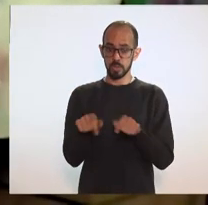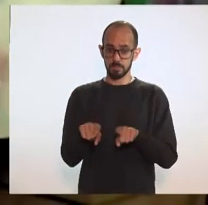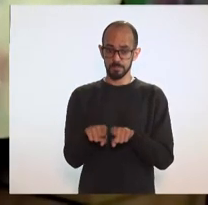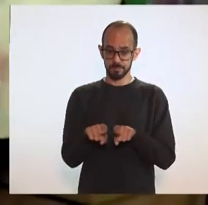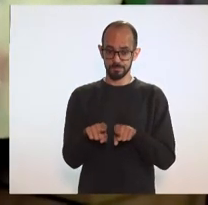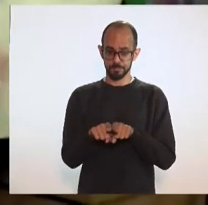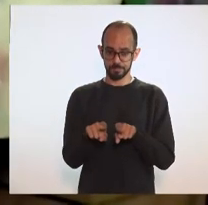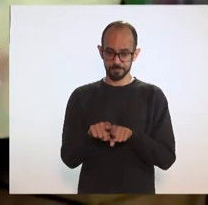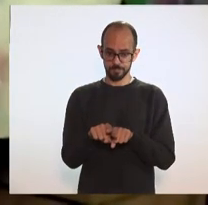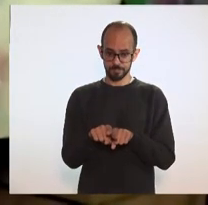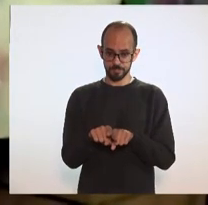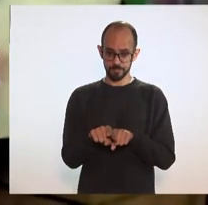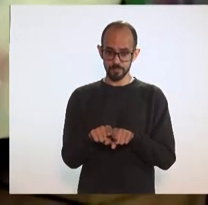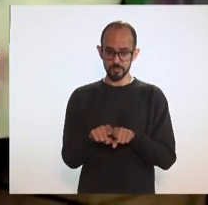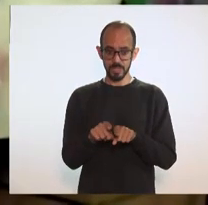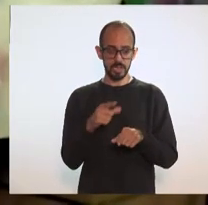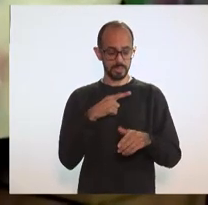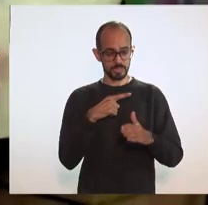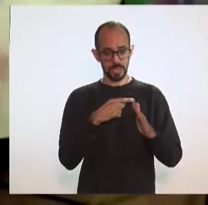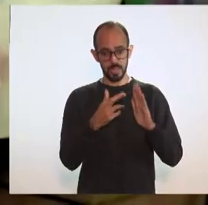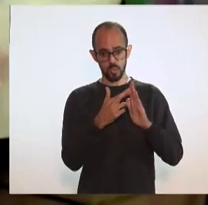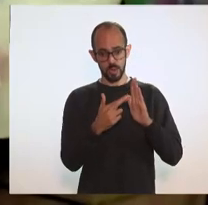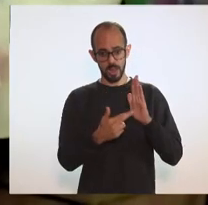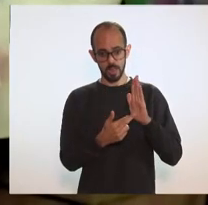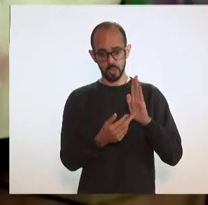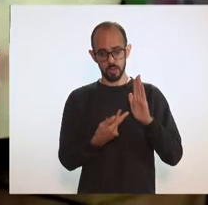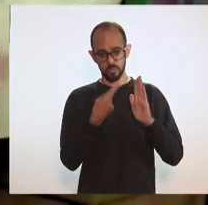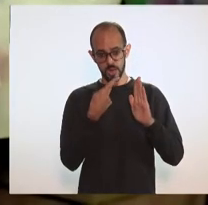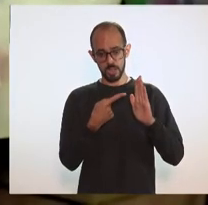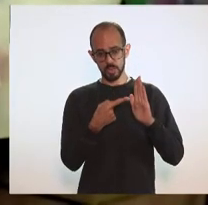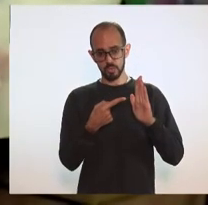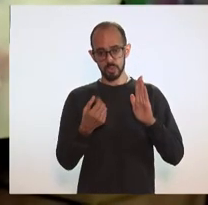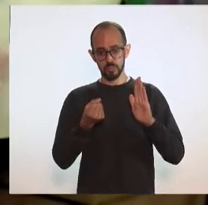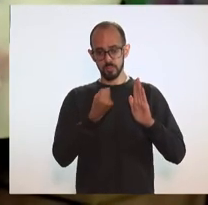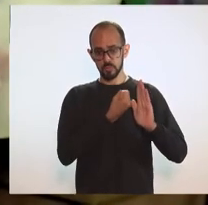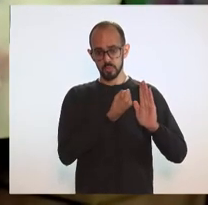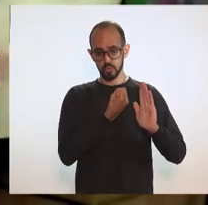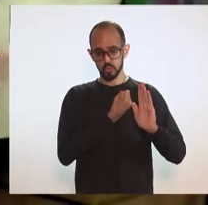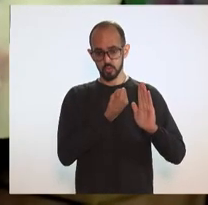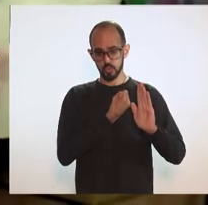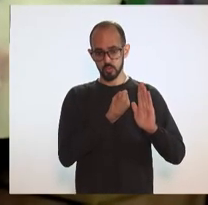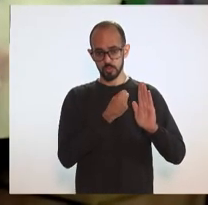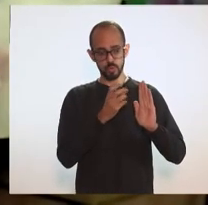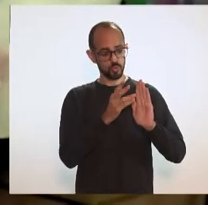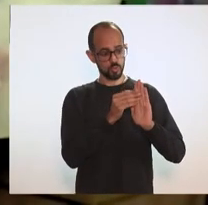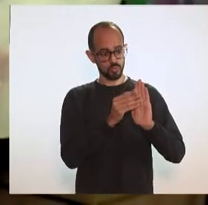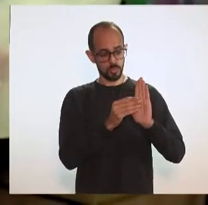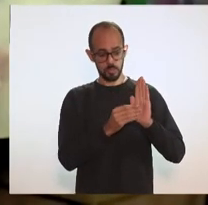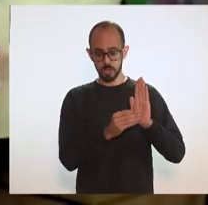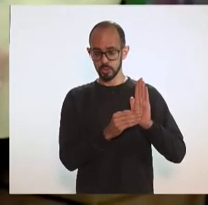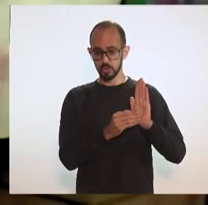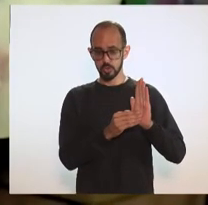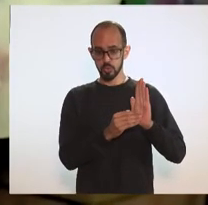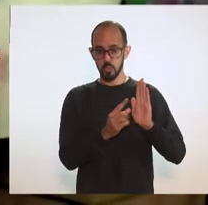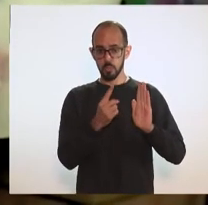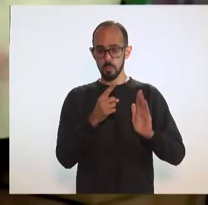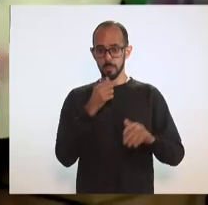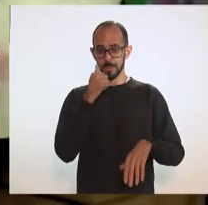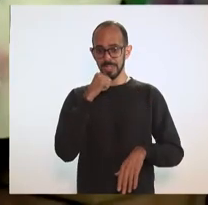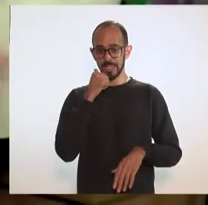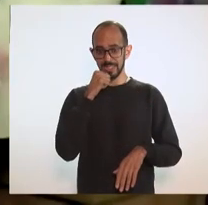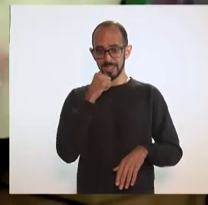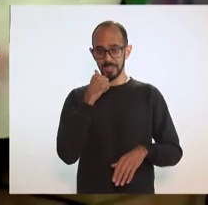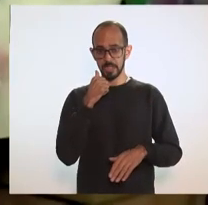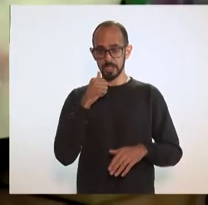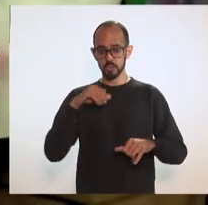a que diz o seguinte os números indicam que considerando apenas o registro feito nesses canais uma menina é